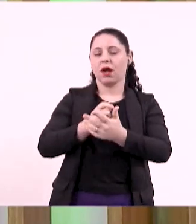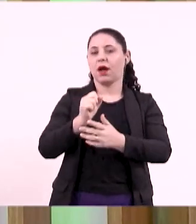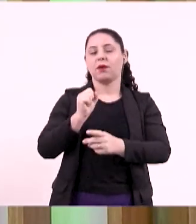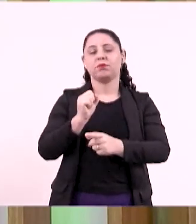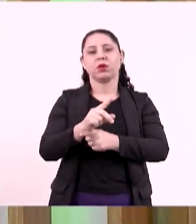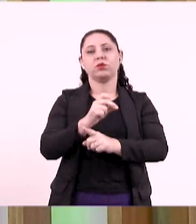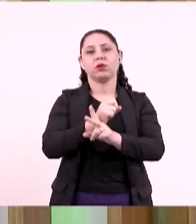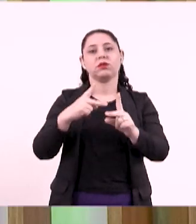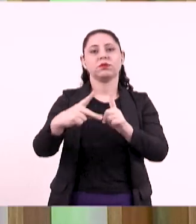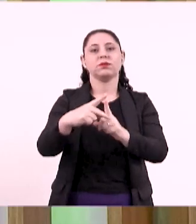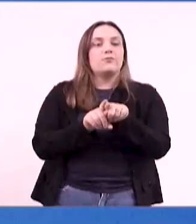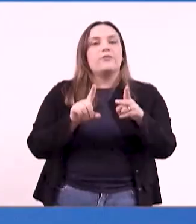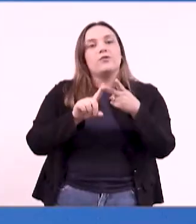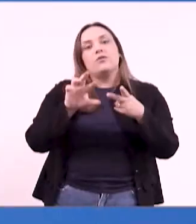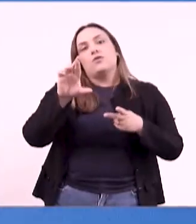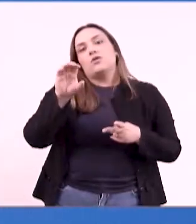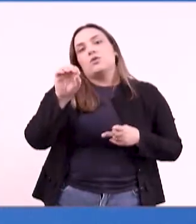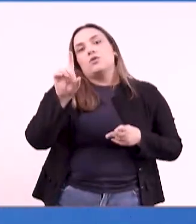previdenciária.